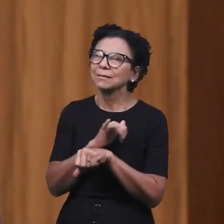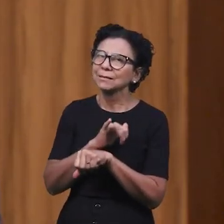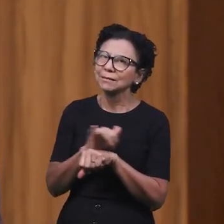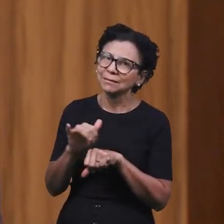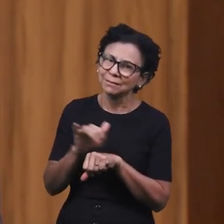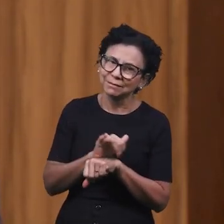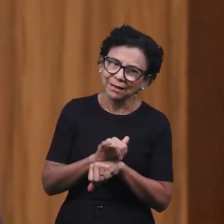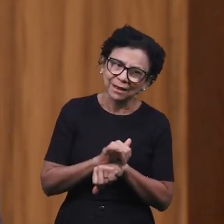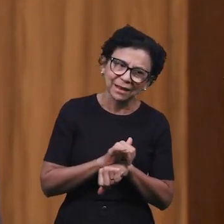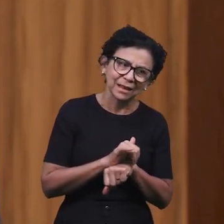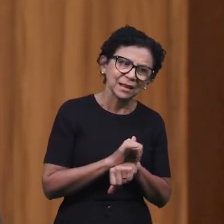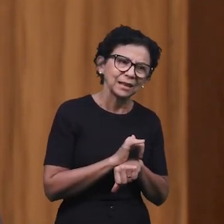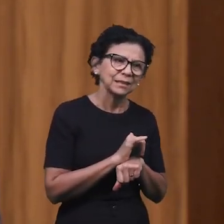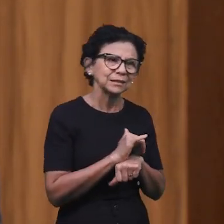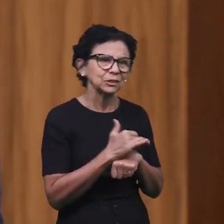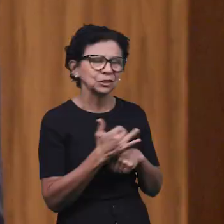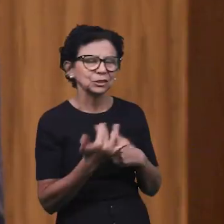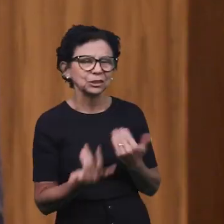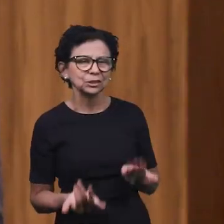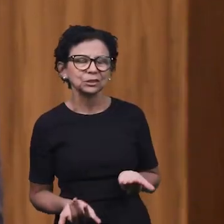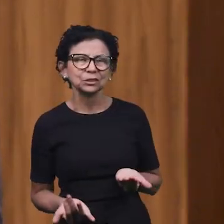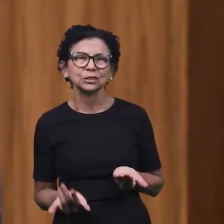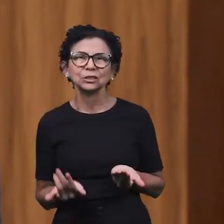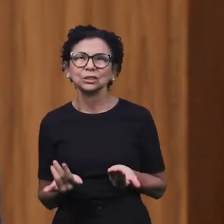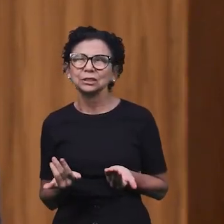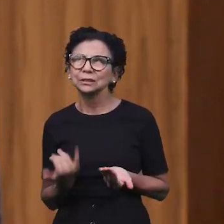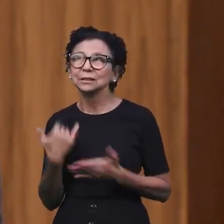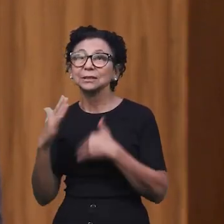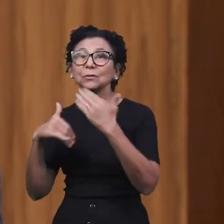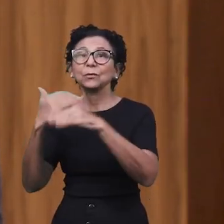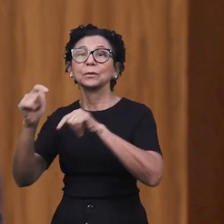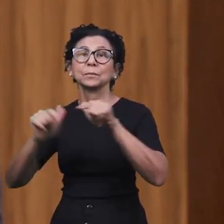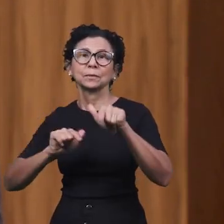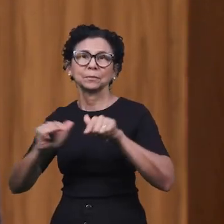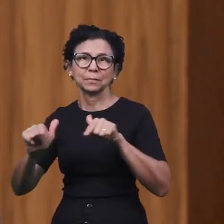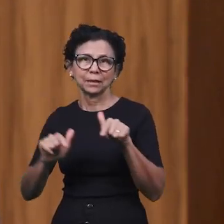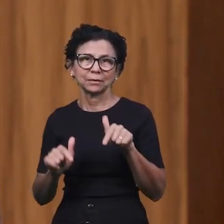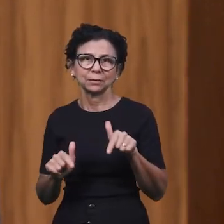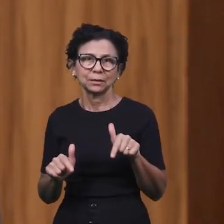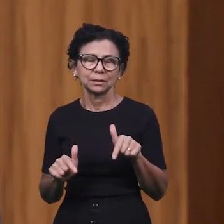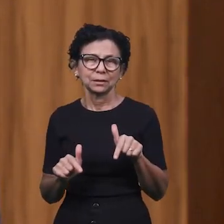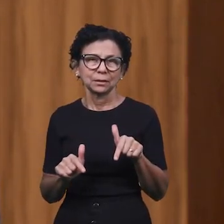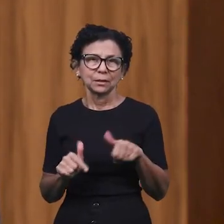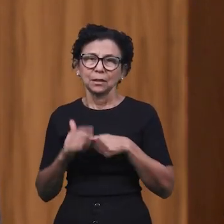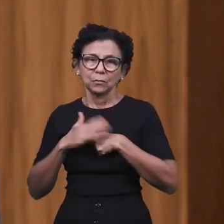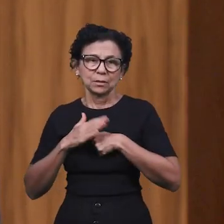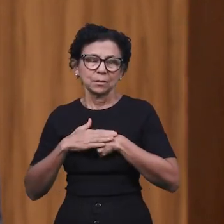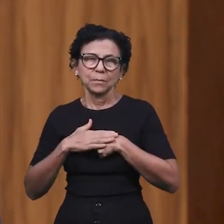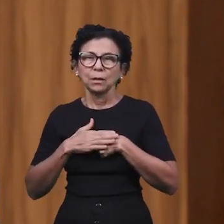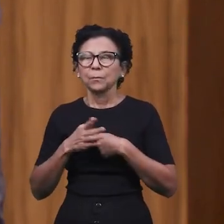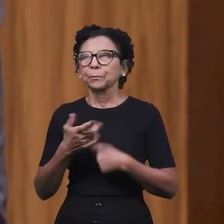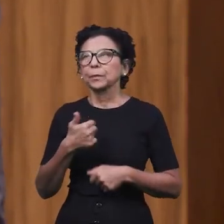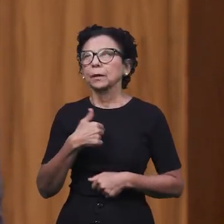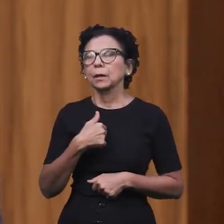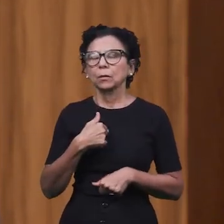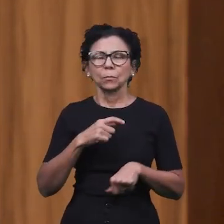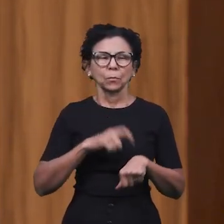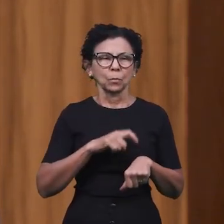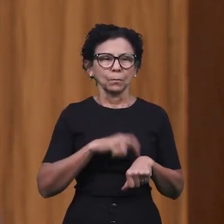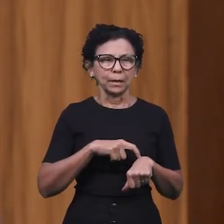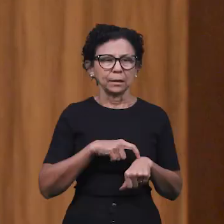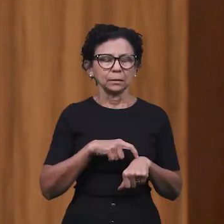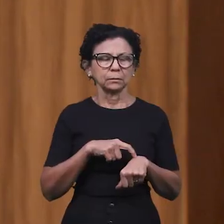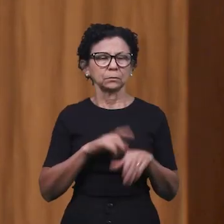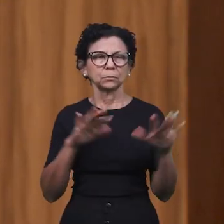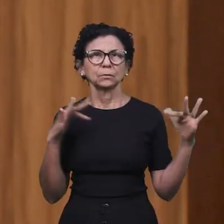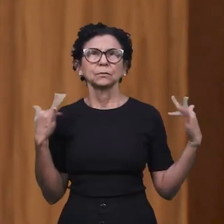de executar as atividades que você precisa desempenhar. Inclusive para você, olha, eu estou passando num momento